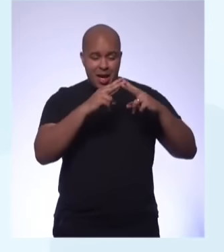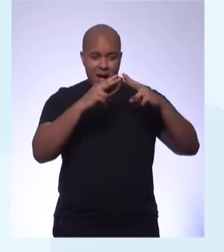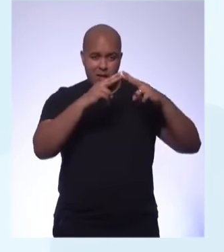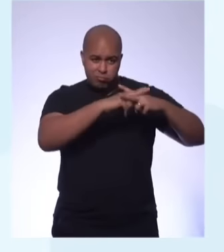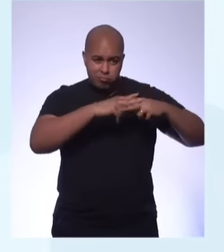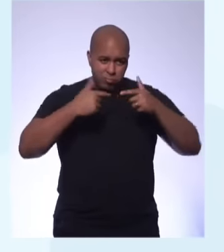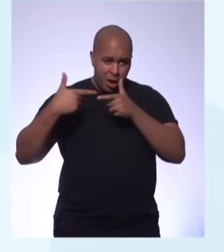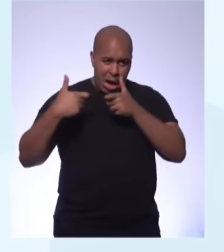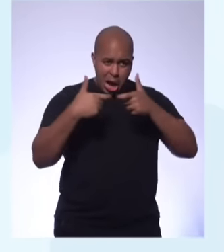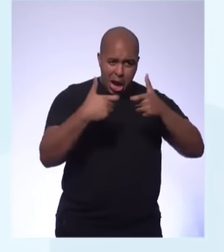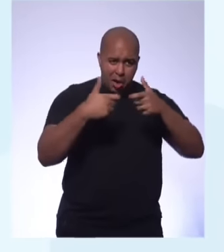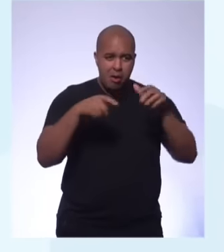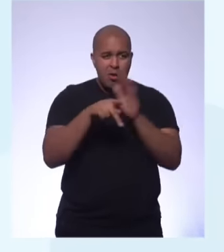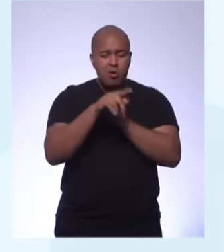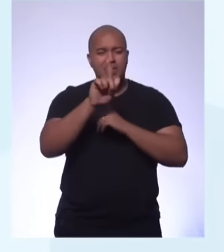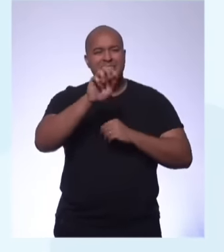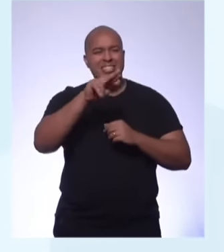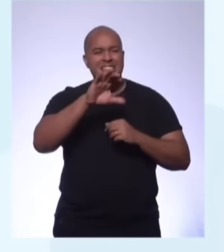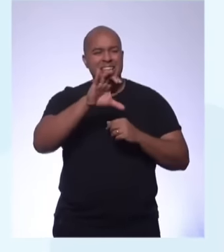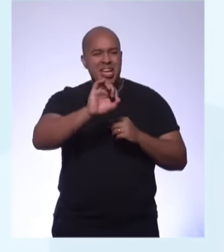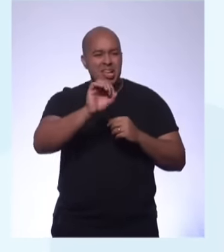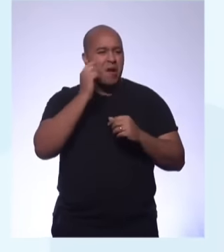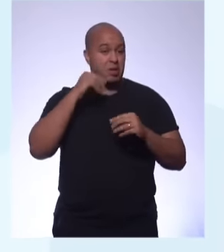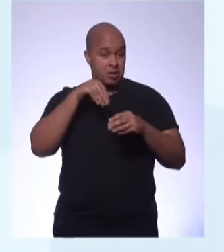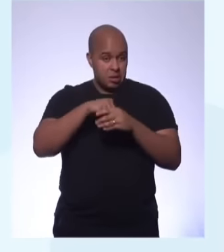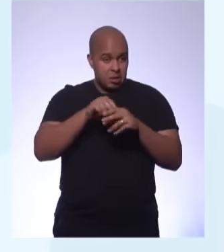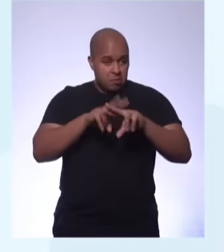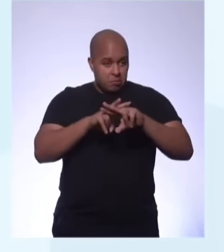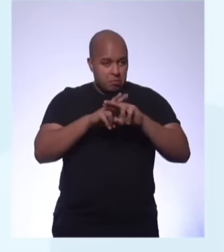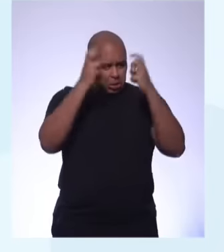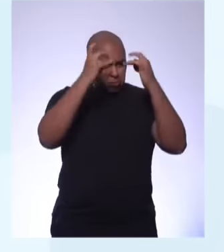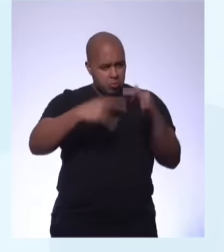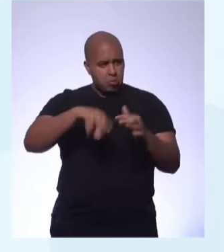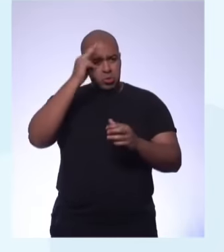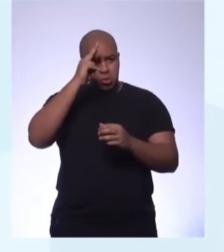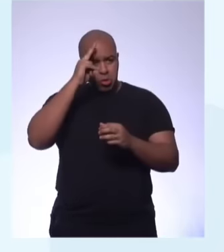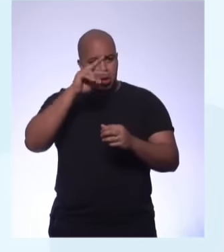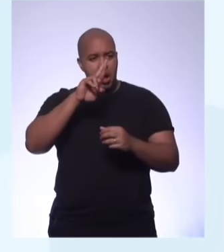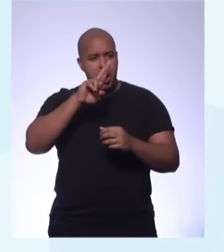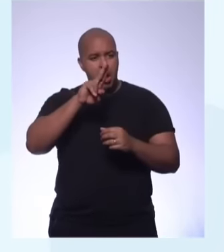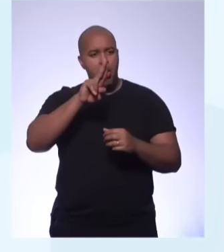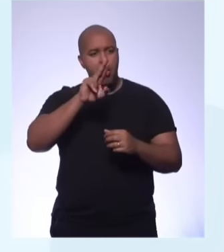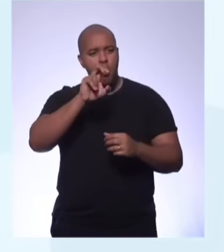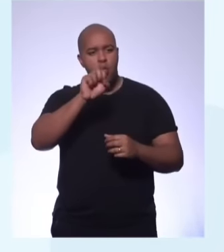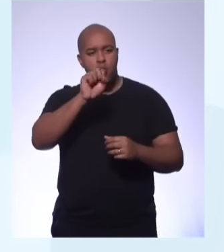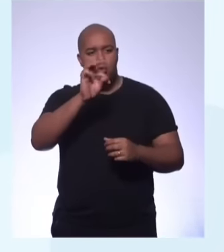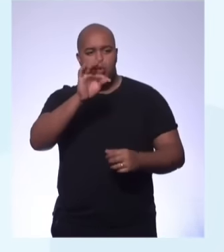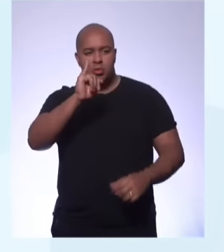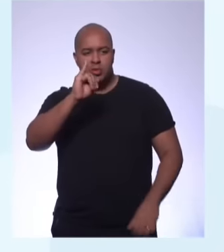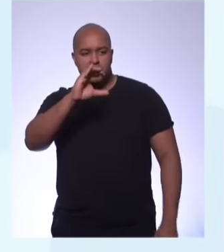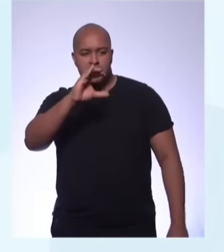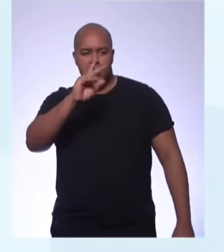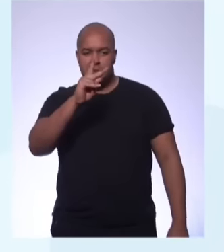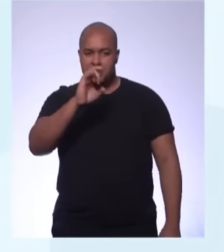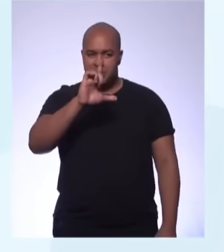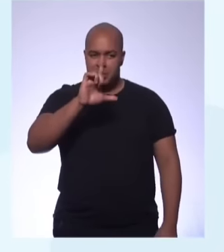que narrou suas histórias a Rucellio de Pisa, que as teria escrito no francês